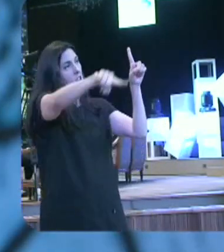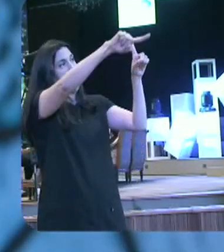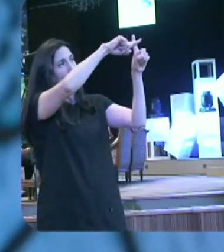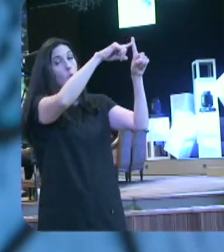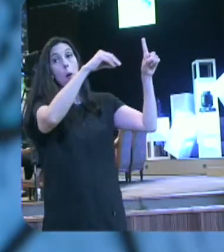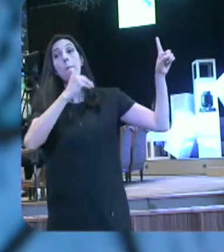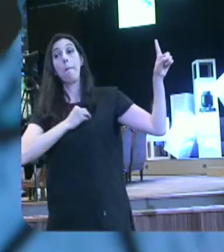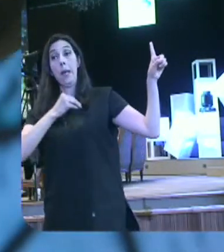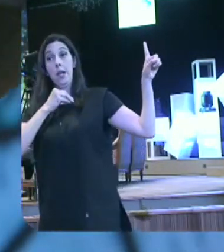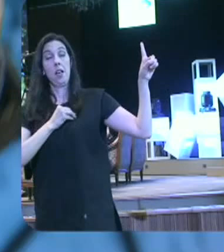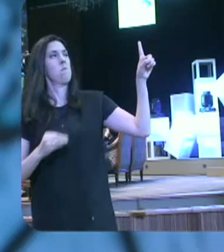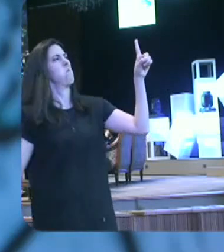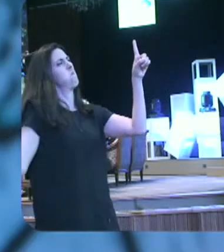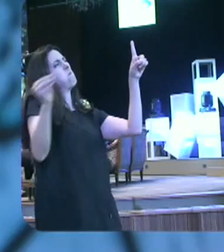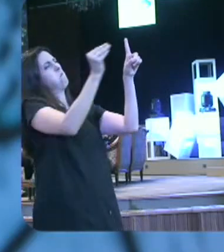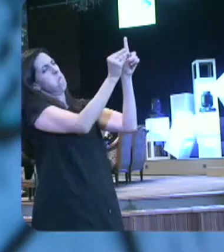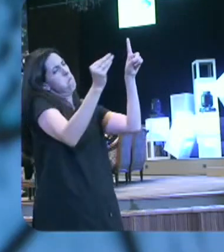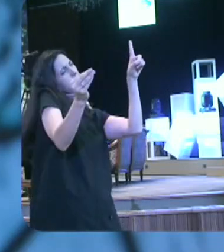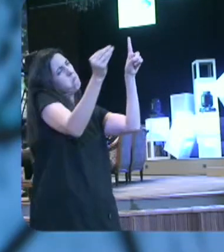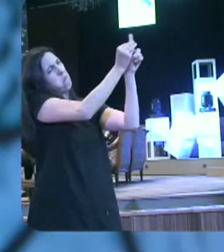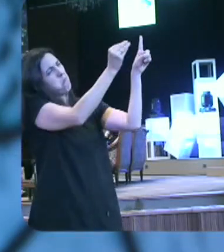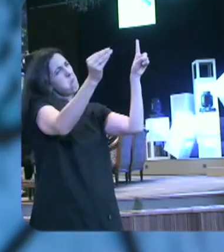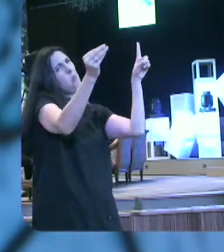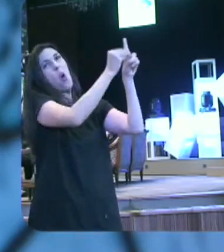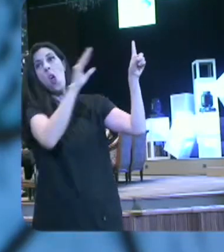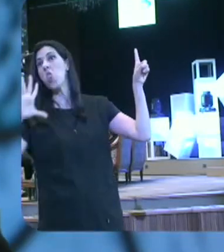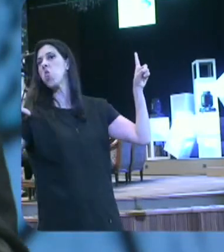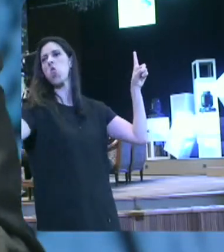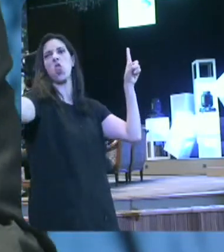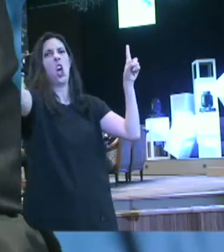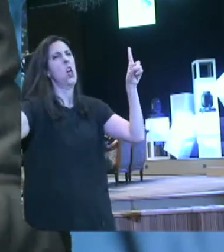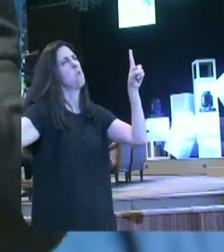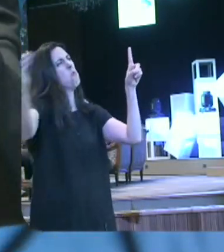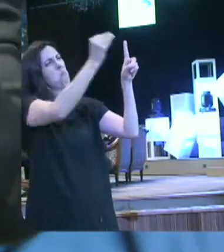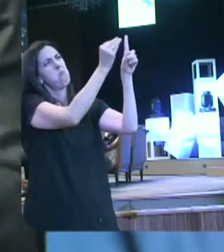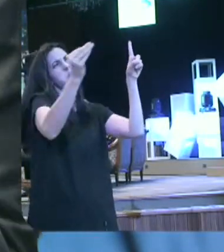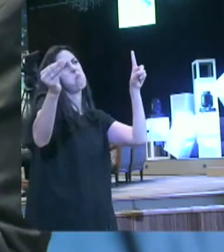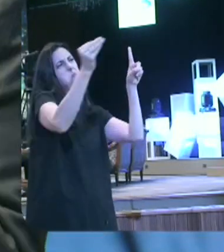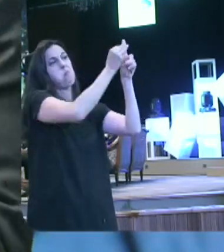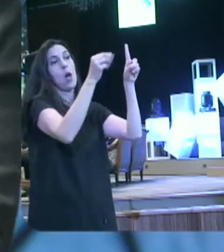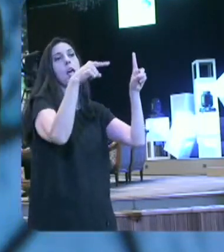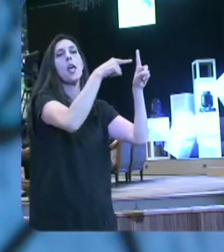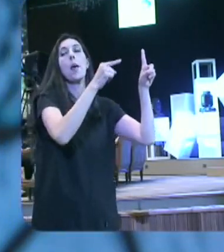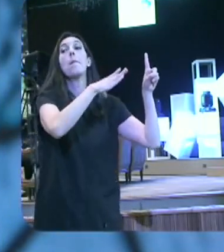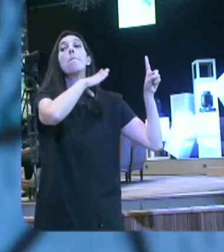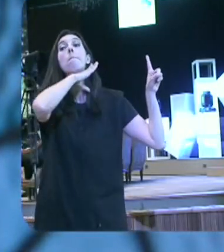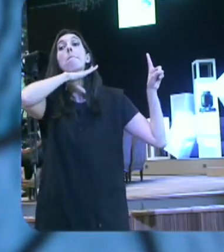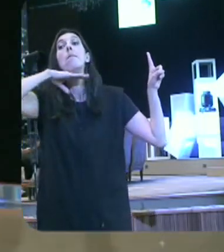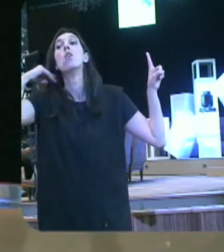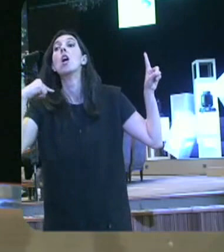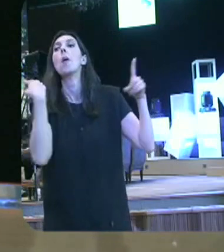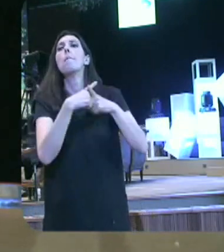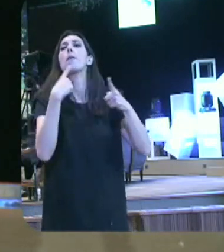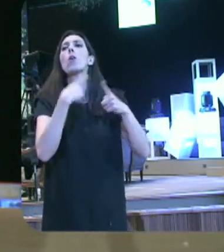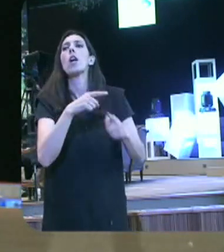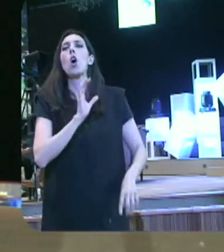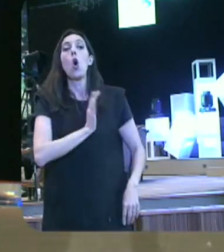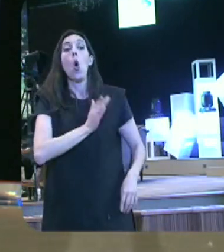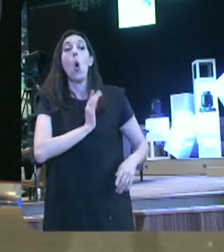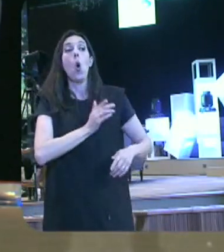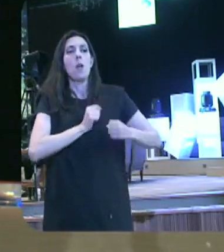pecados foram lançados sobre Ele, e Ele não morreu por causa dos cravos, o coração